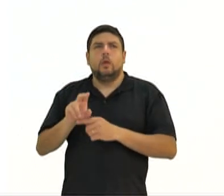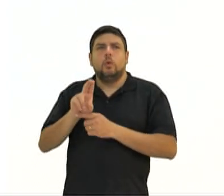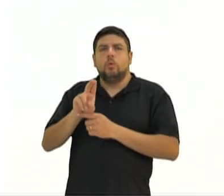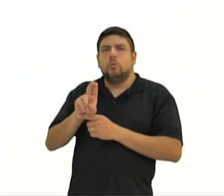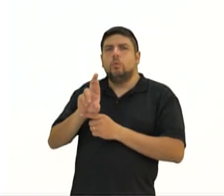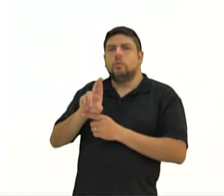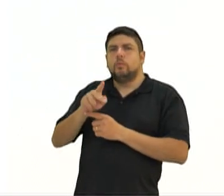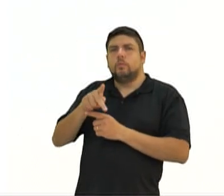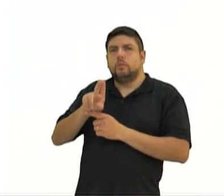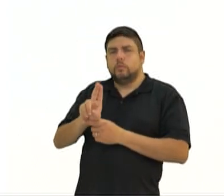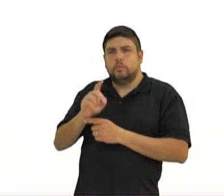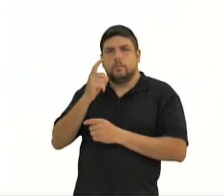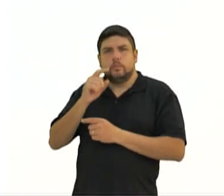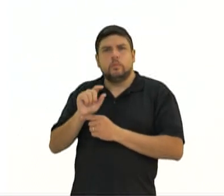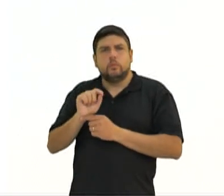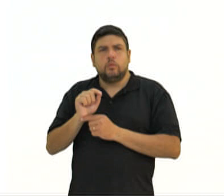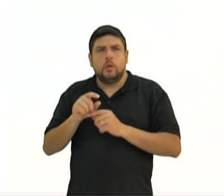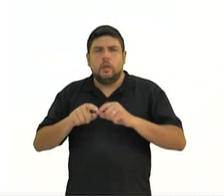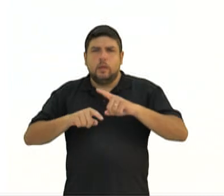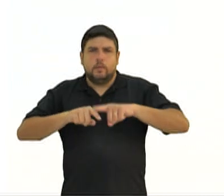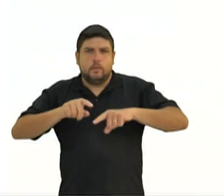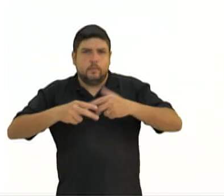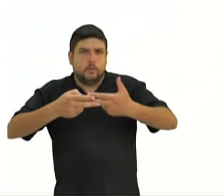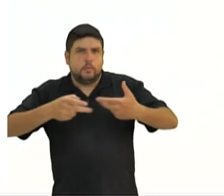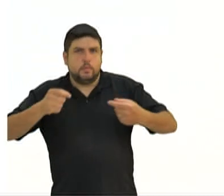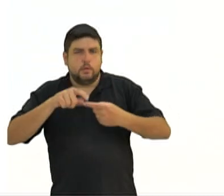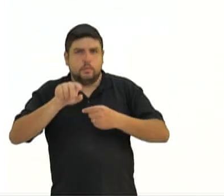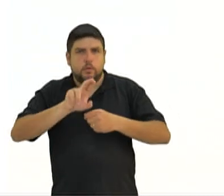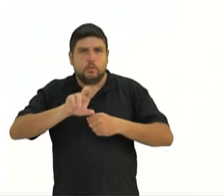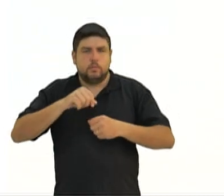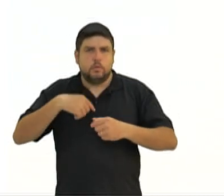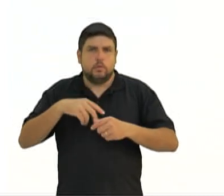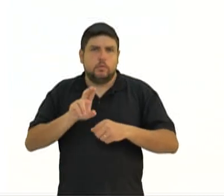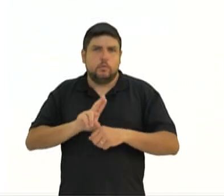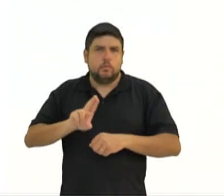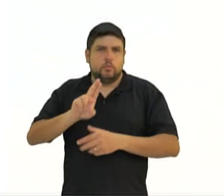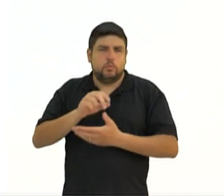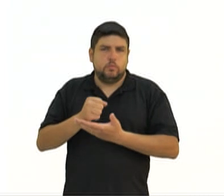de materiais, vamos dizer, acessórios.